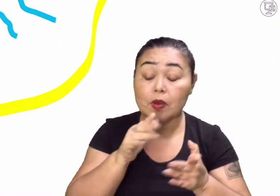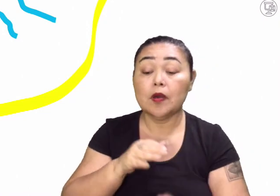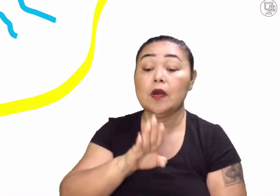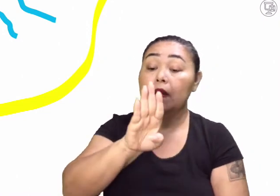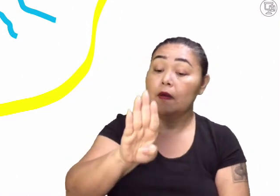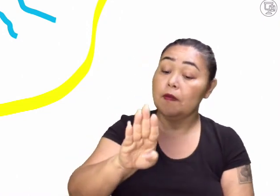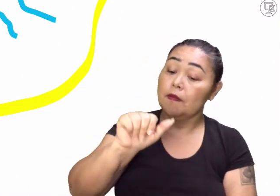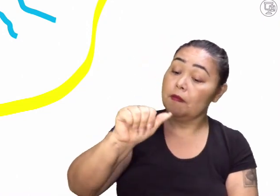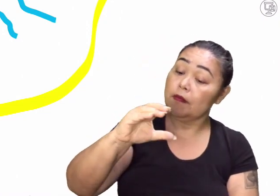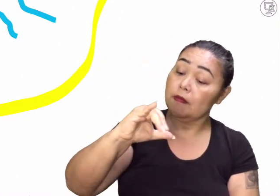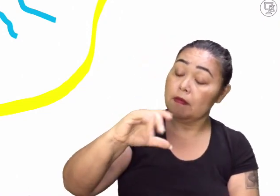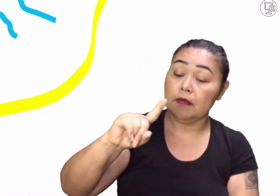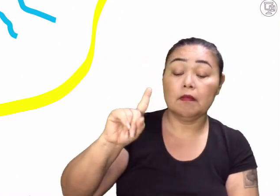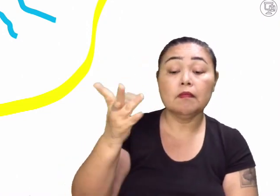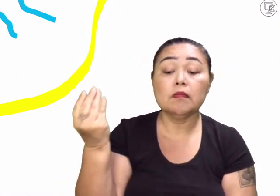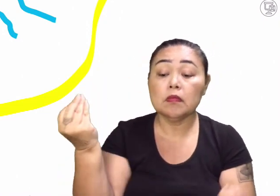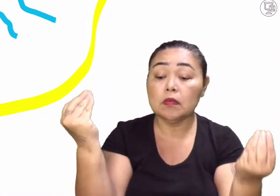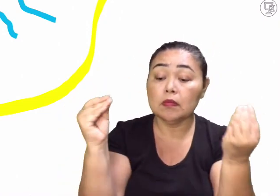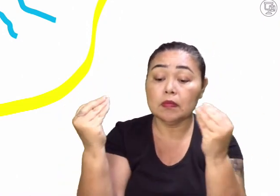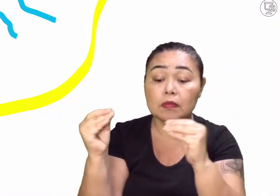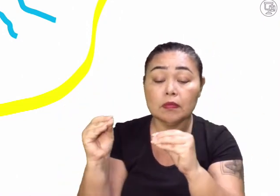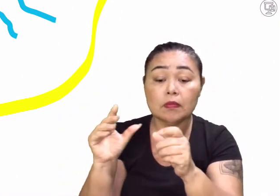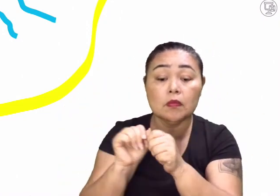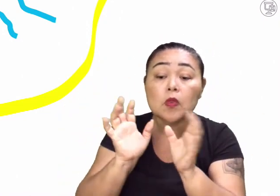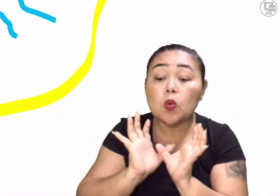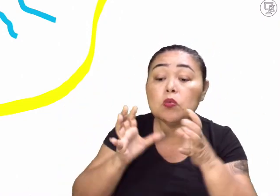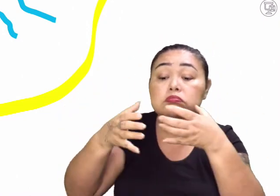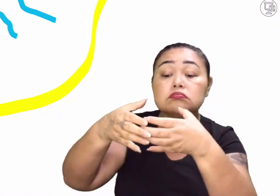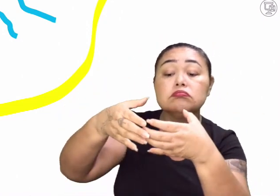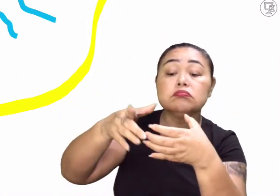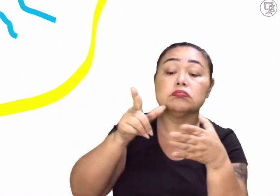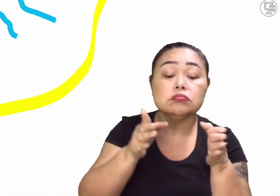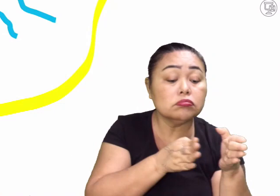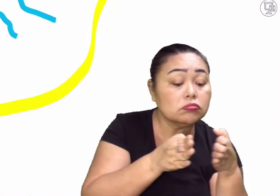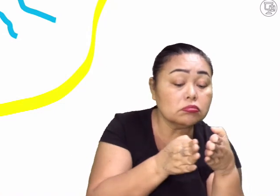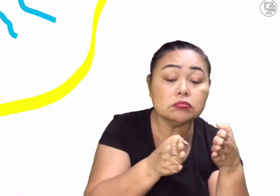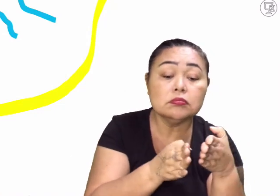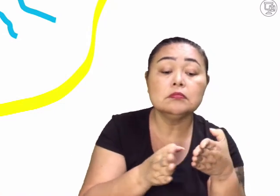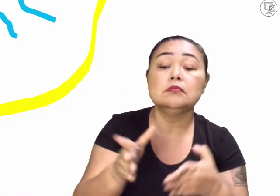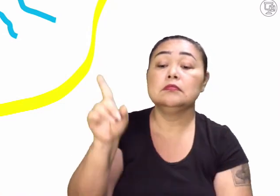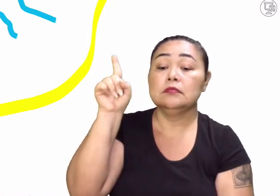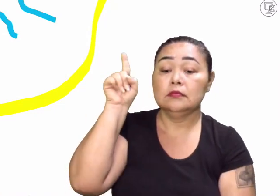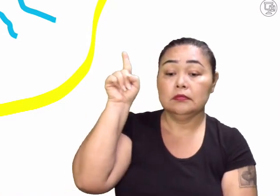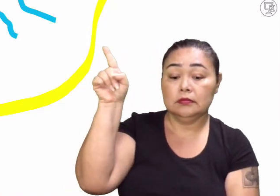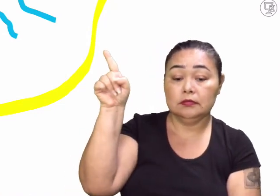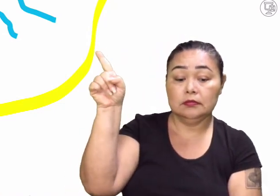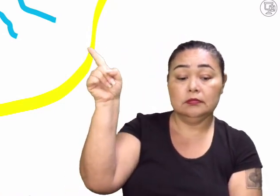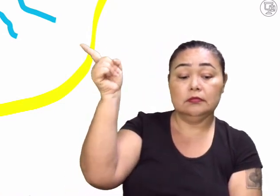bacia hidrográfica é formada por este conjunto de rios, afluentes,